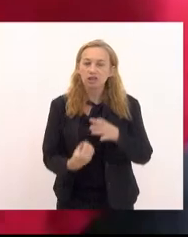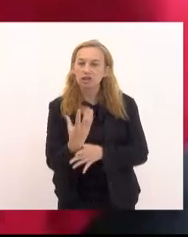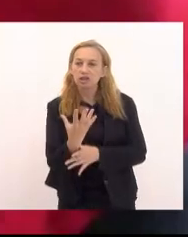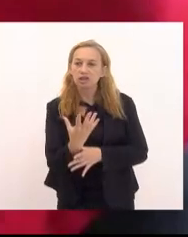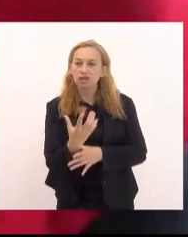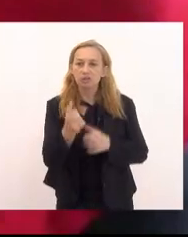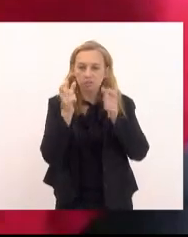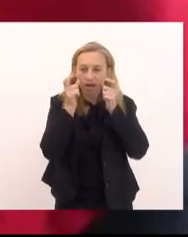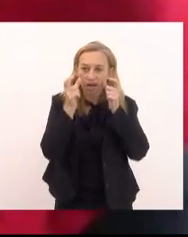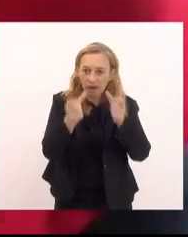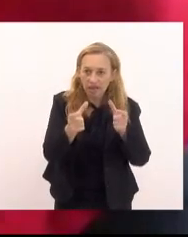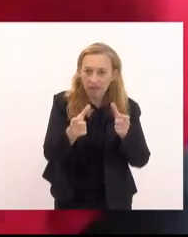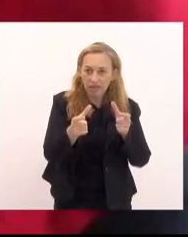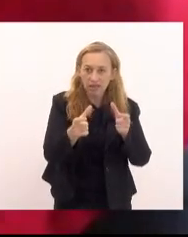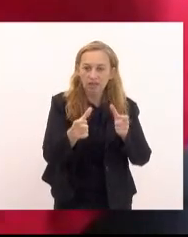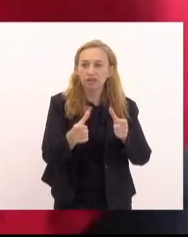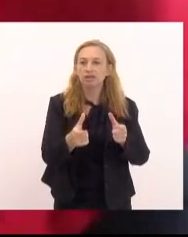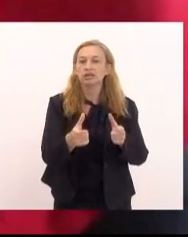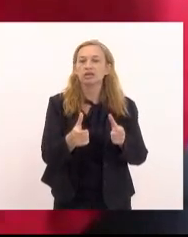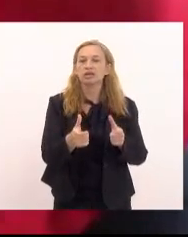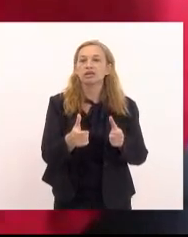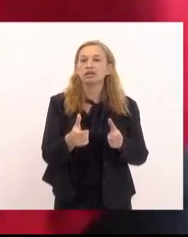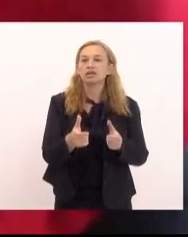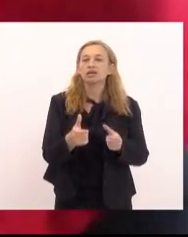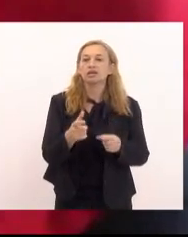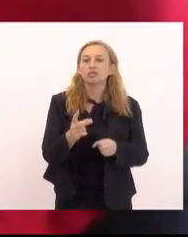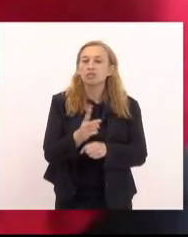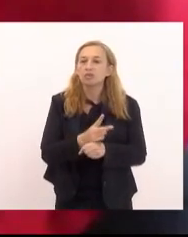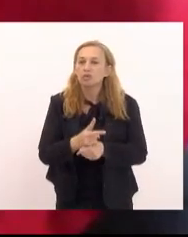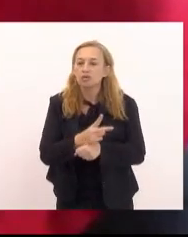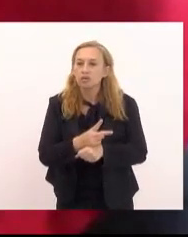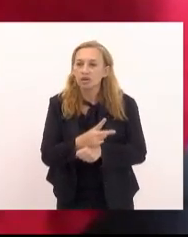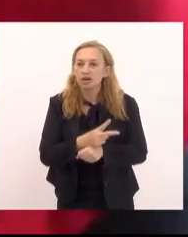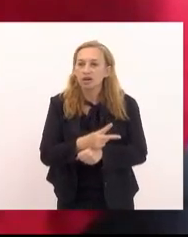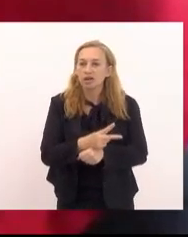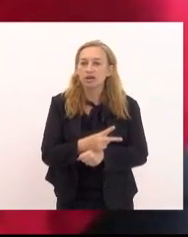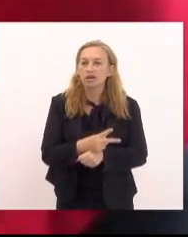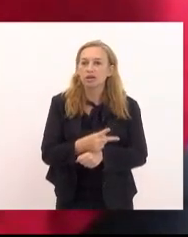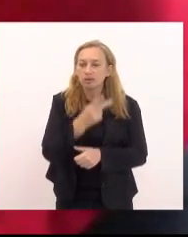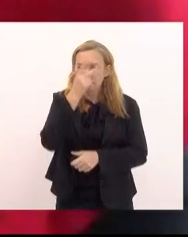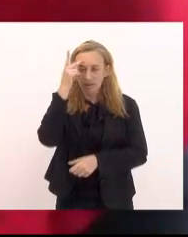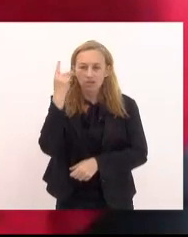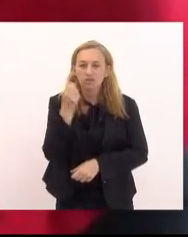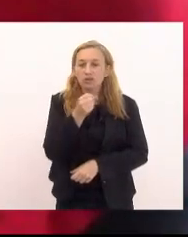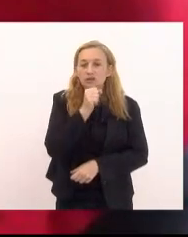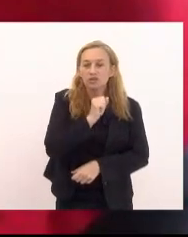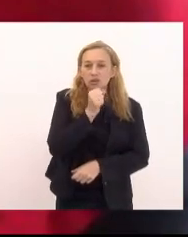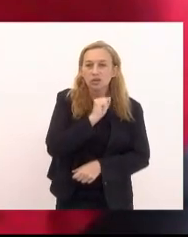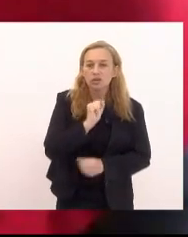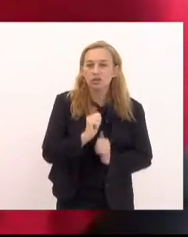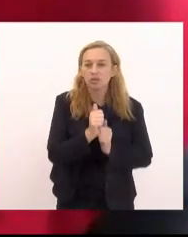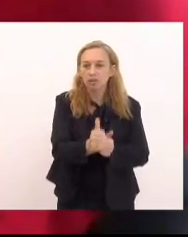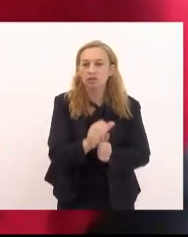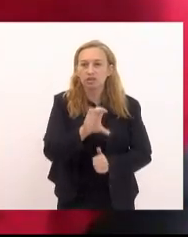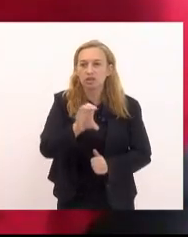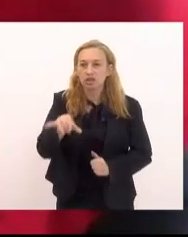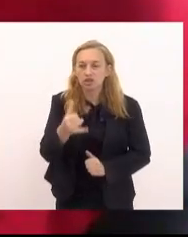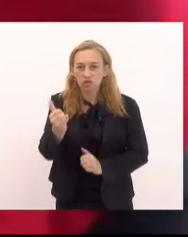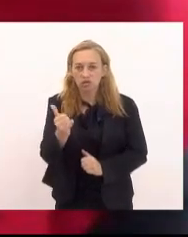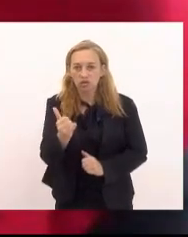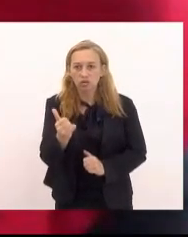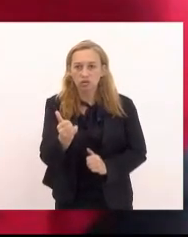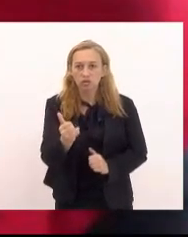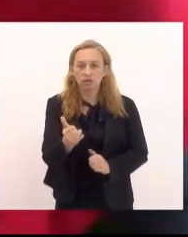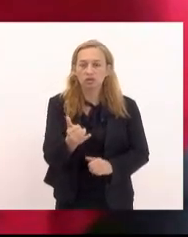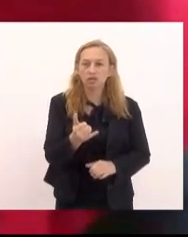alerta para o desaparecimento e busca dos idosos, e quero acompanhar o parecer da CCJ no que se refere à